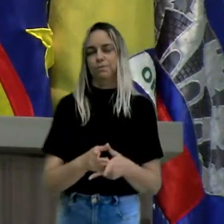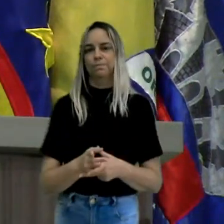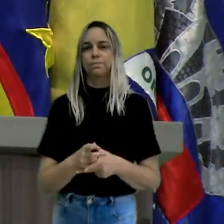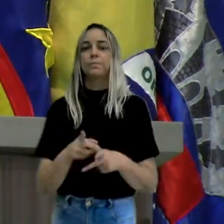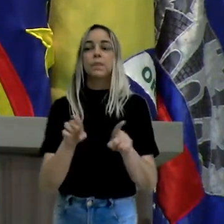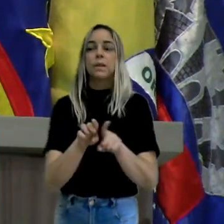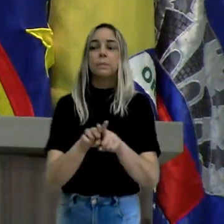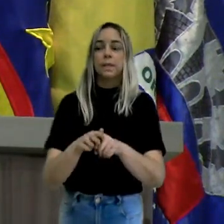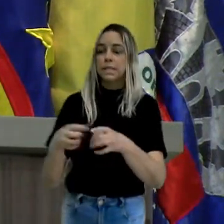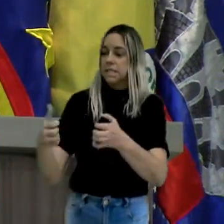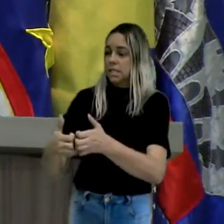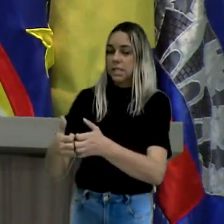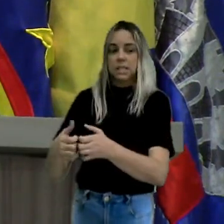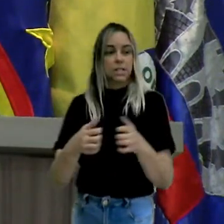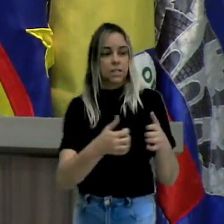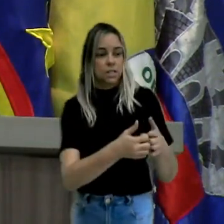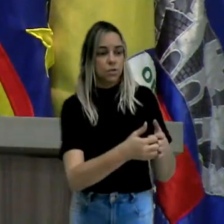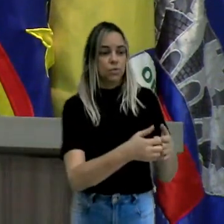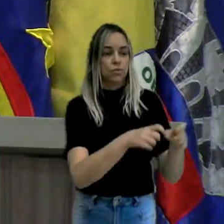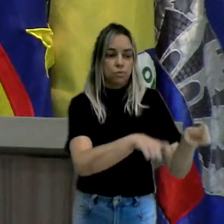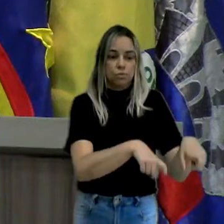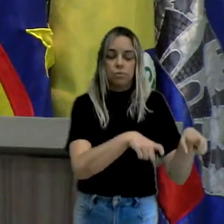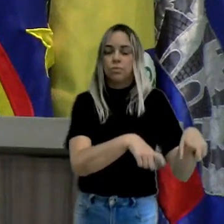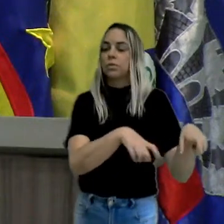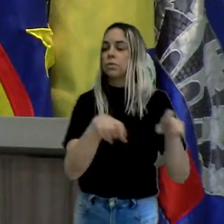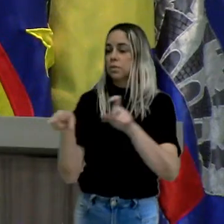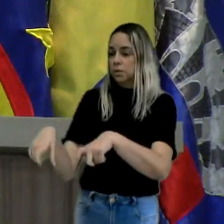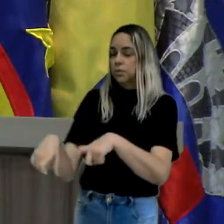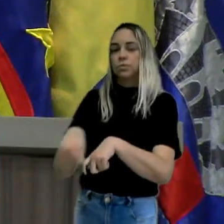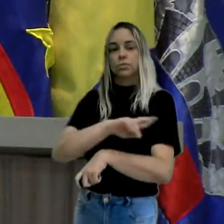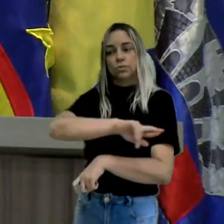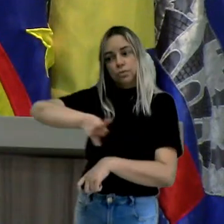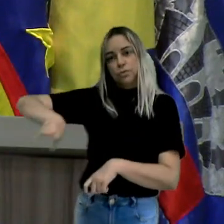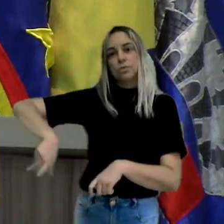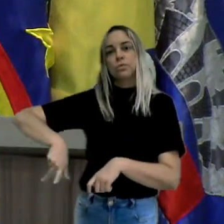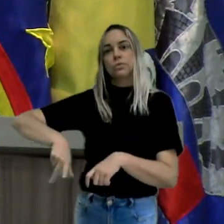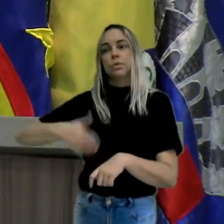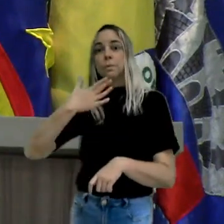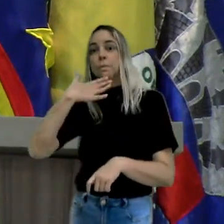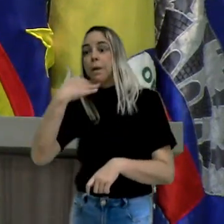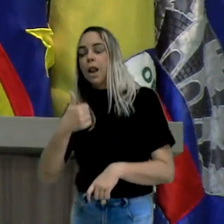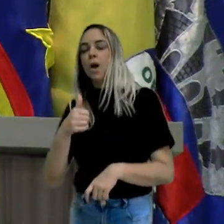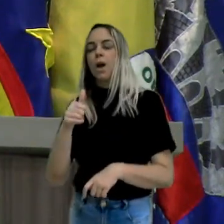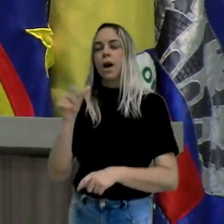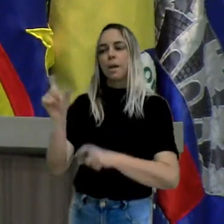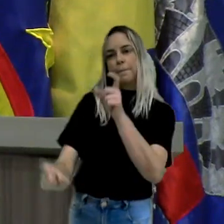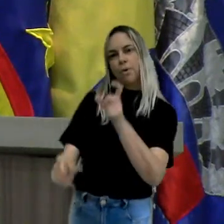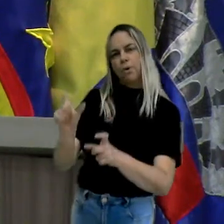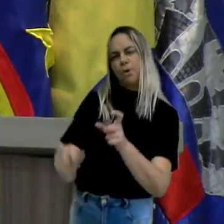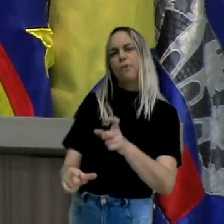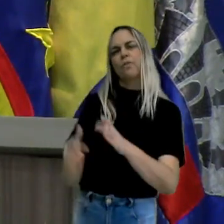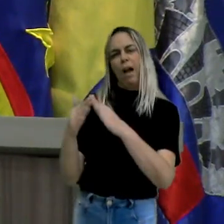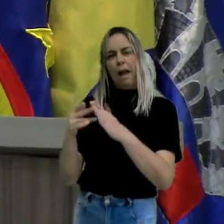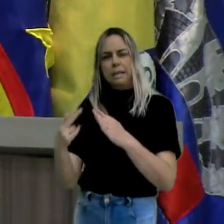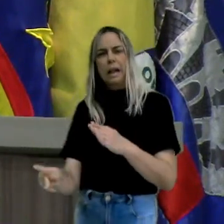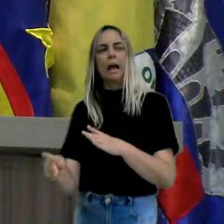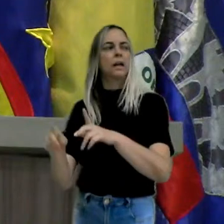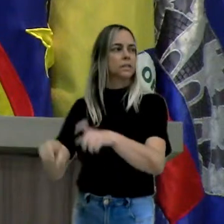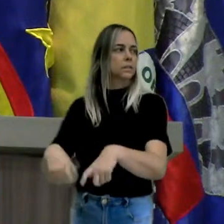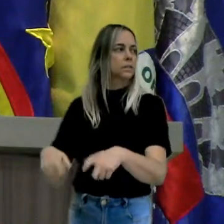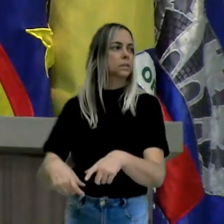sítios vizinhos para melhorar a situação do pessoal da zona rural. E quero também